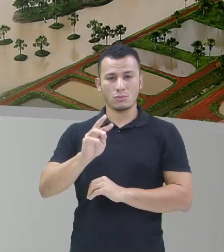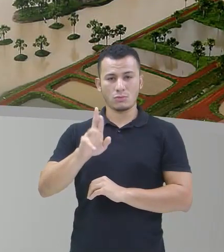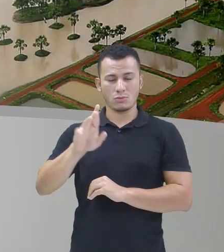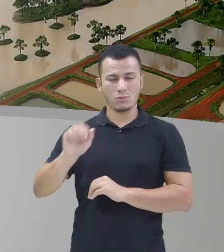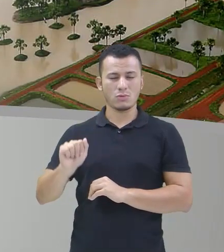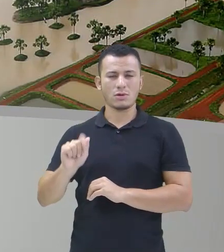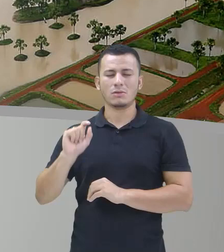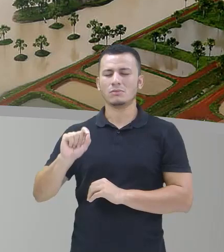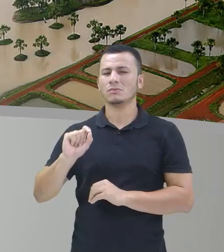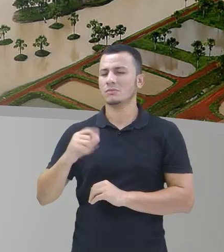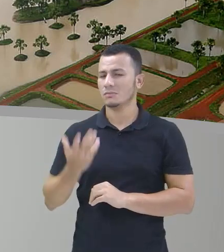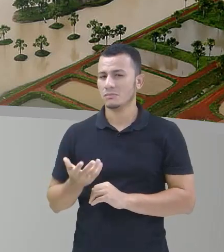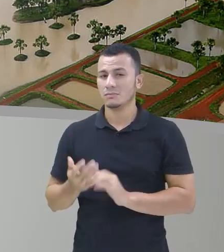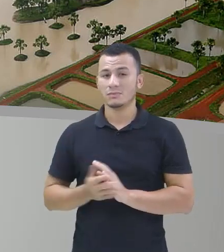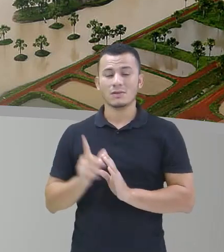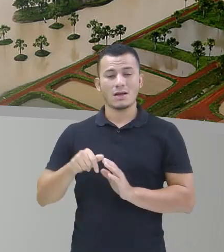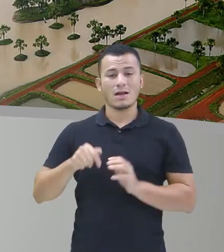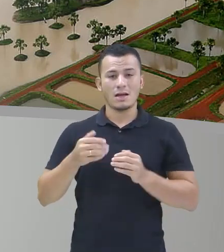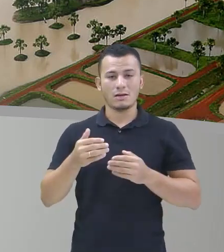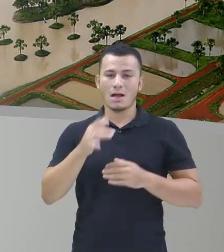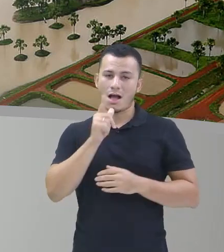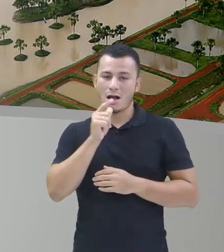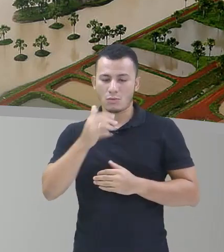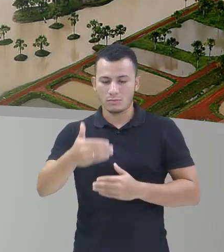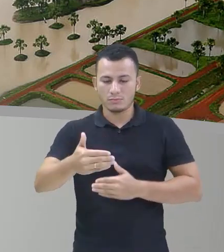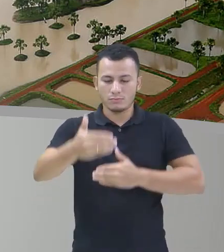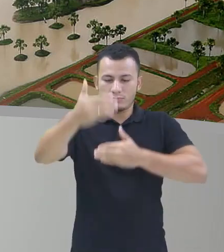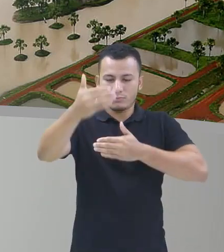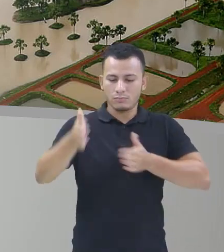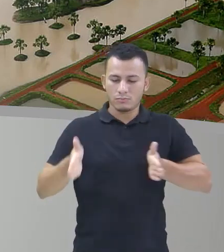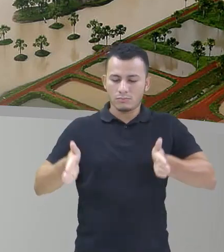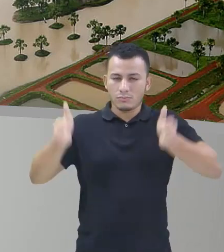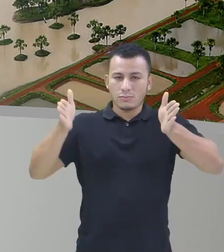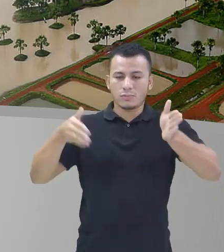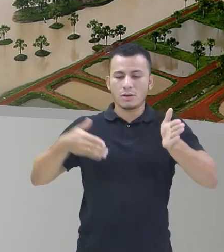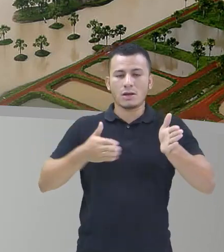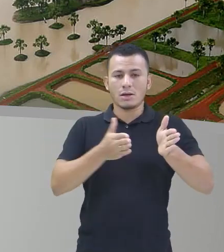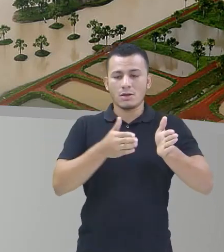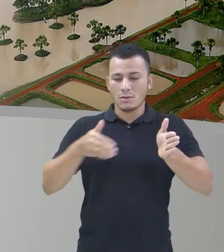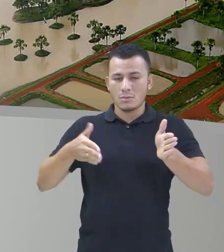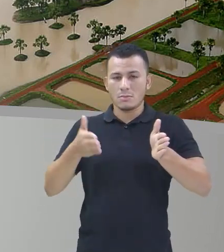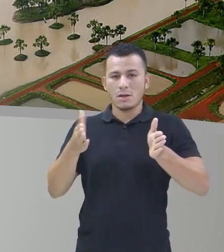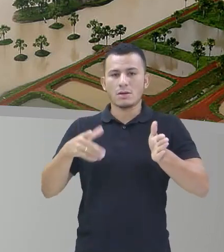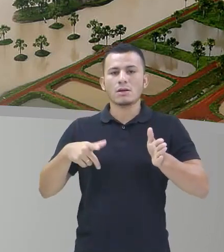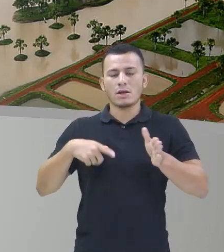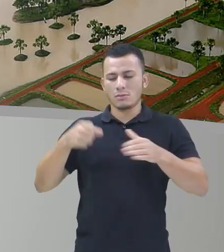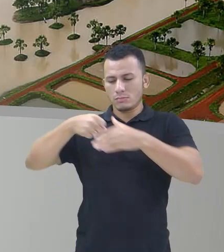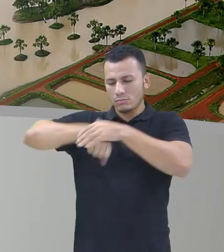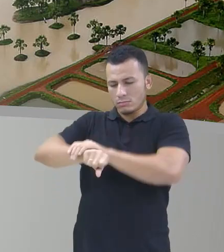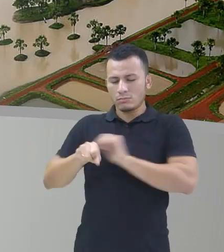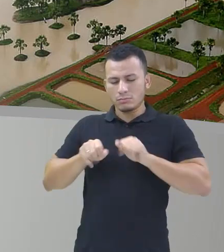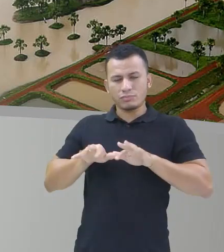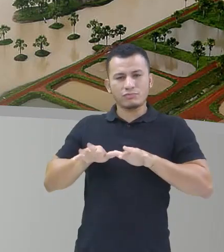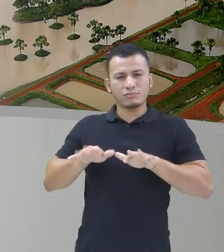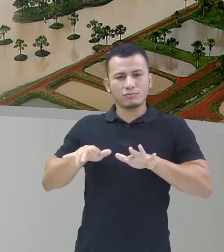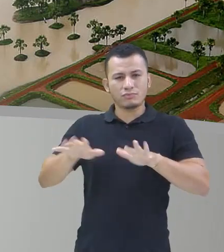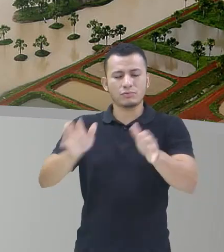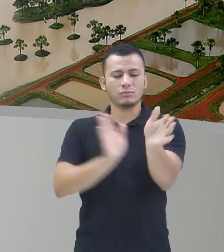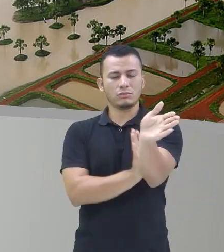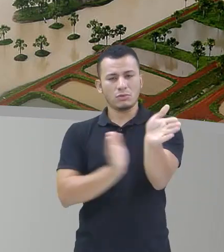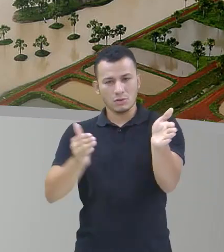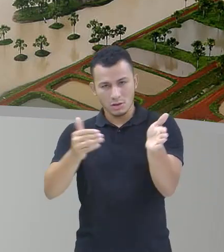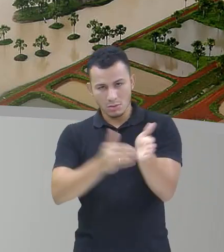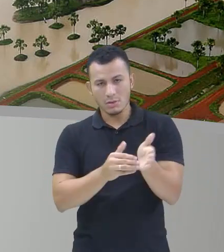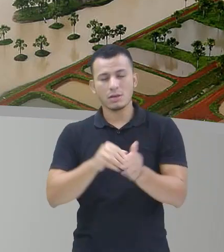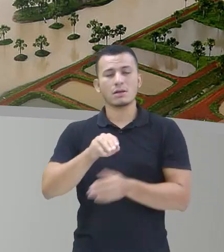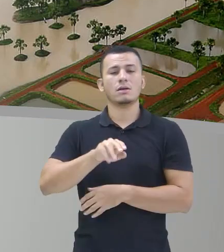nosso destaque vai para quem? Para os peixes, né? Que são produzidos em quê? Maior intensidade, o tambaqui